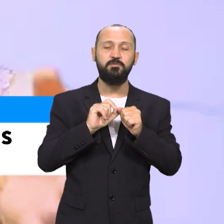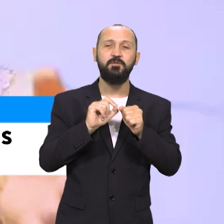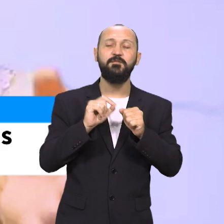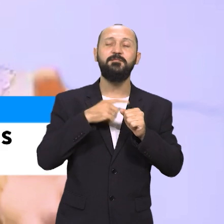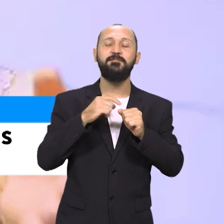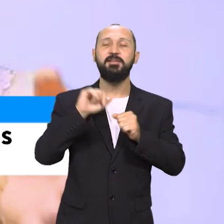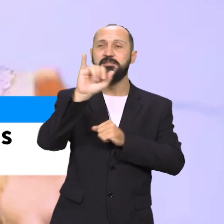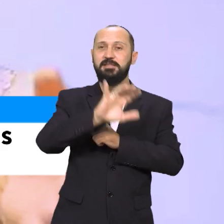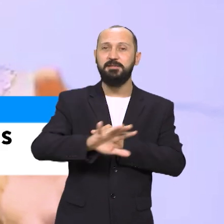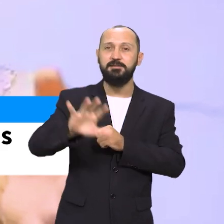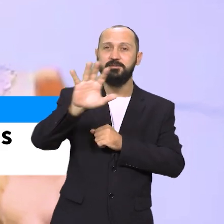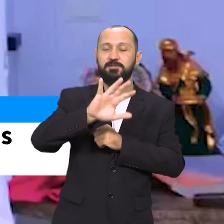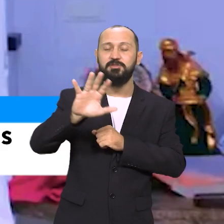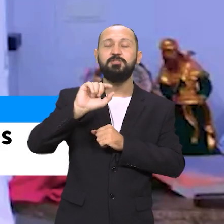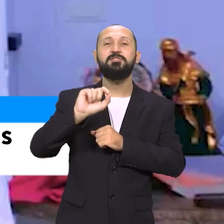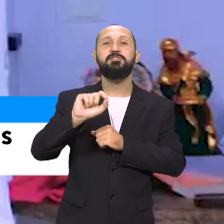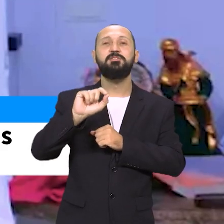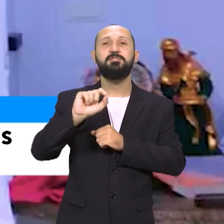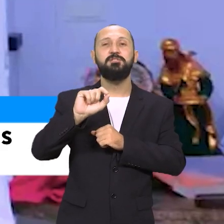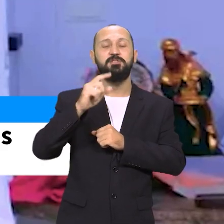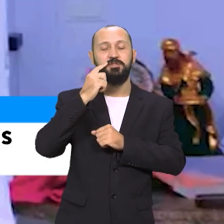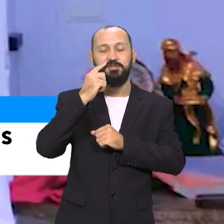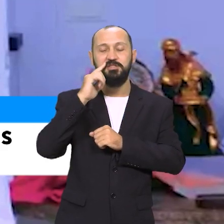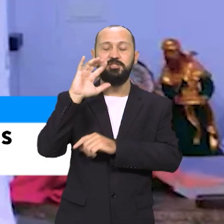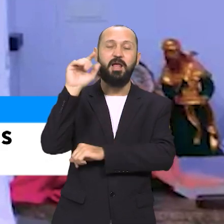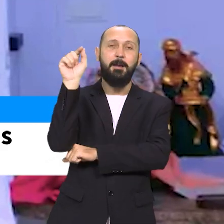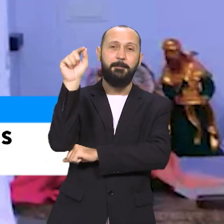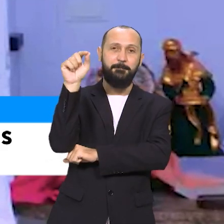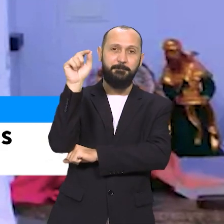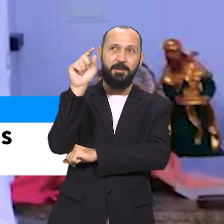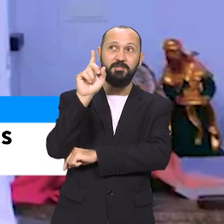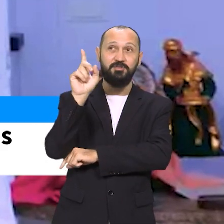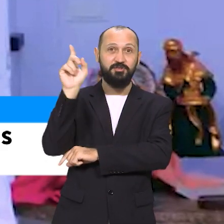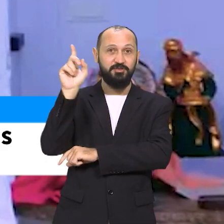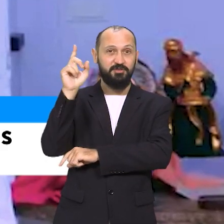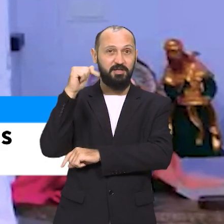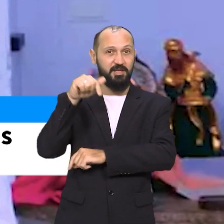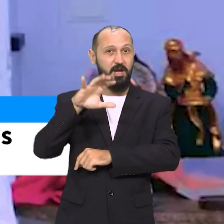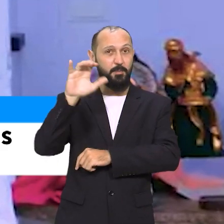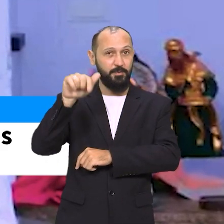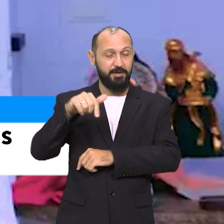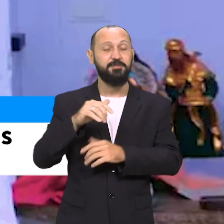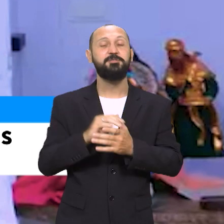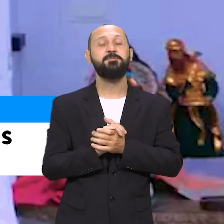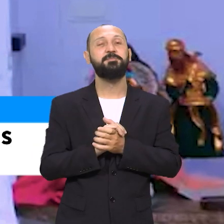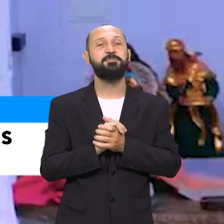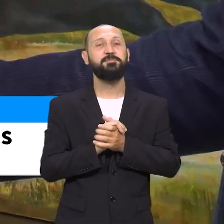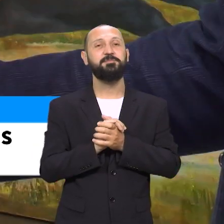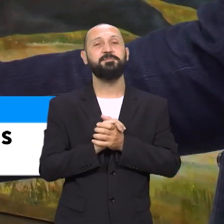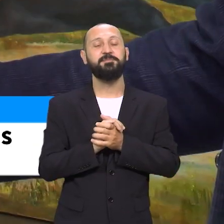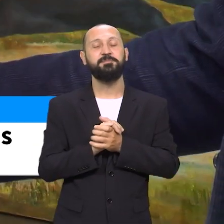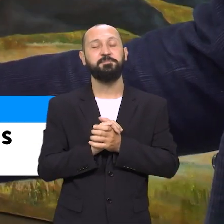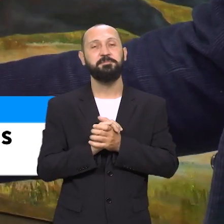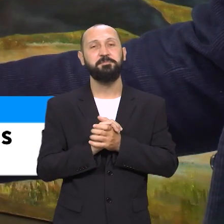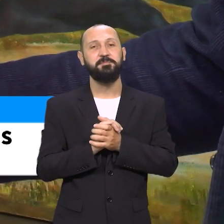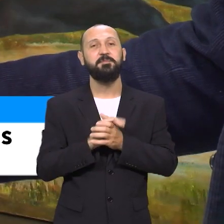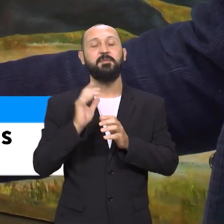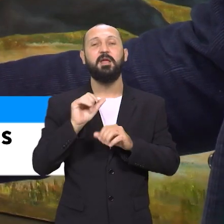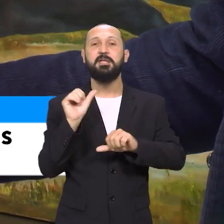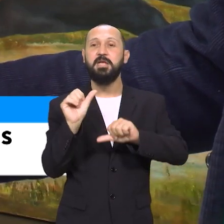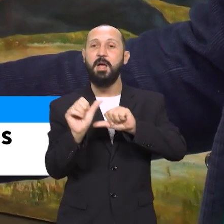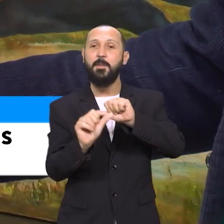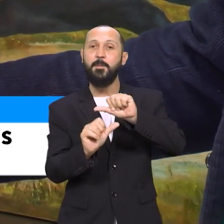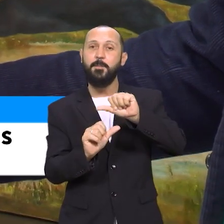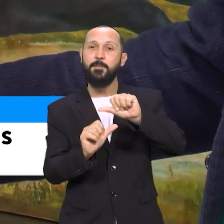já recuperou a imagem de Nossa Senhora da Abadia, presente na Catedral de Campo Grande. A intervenção